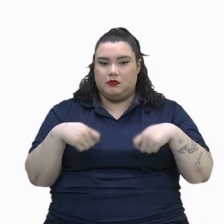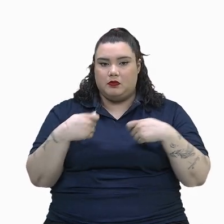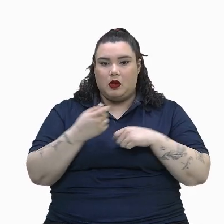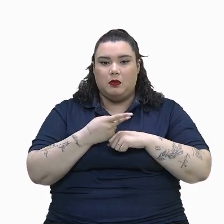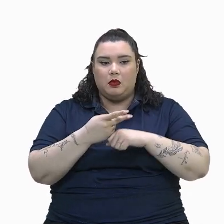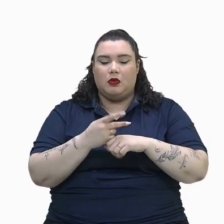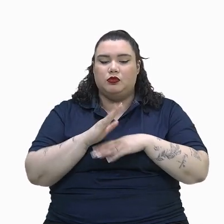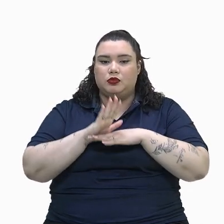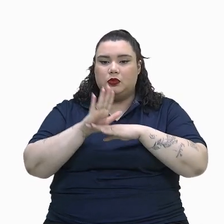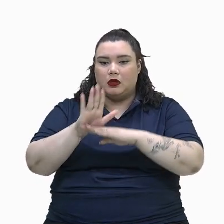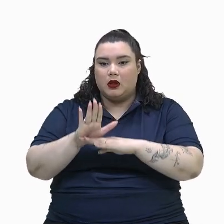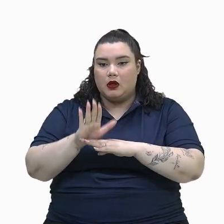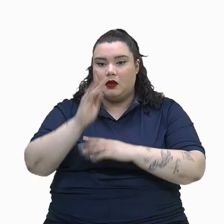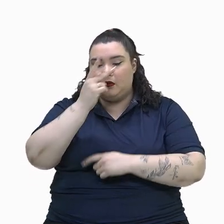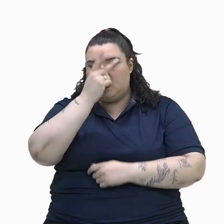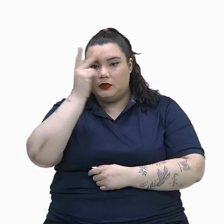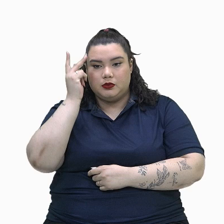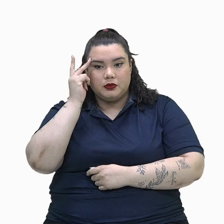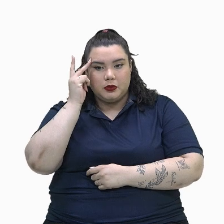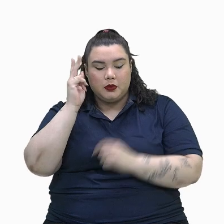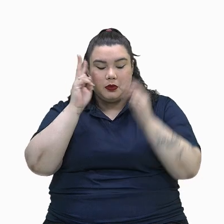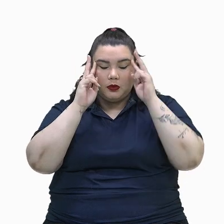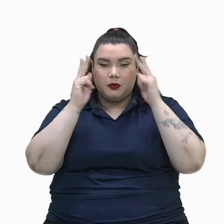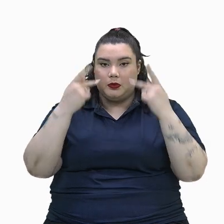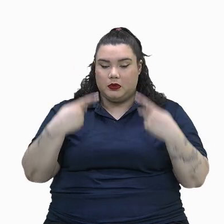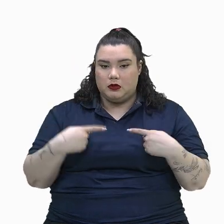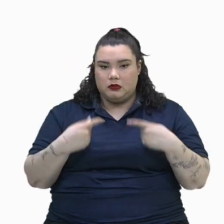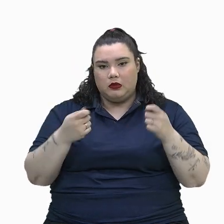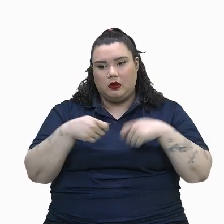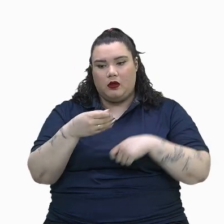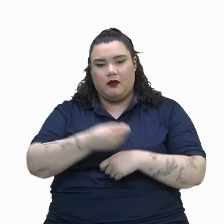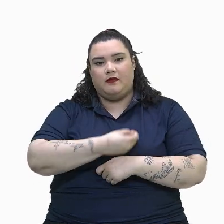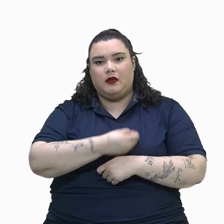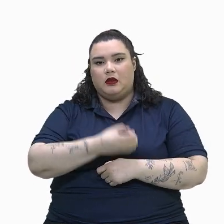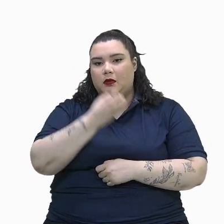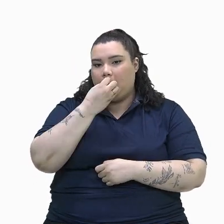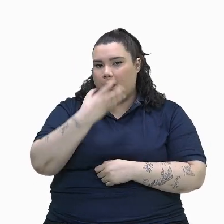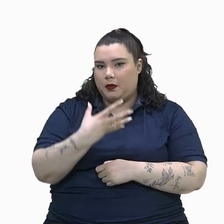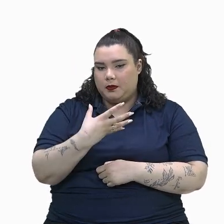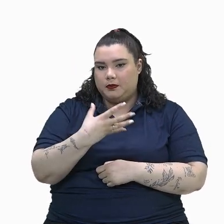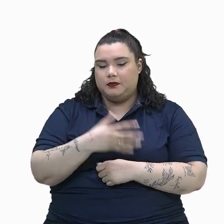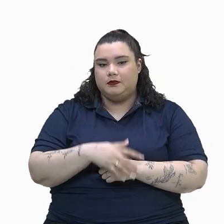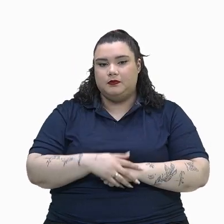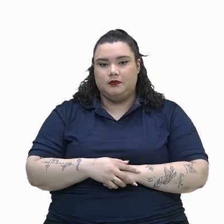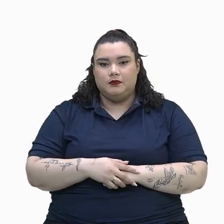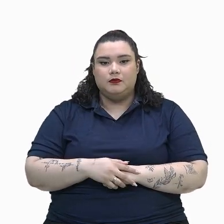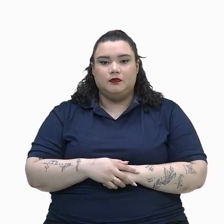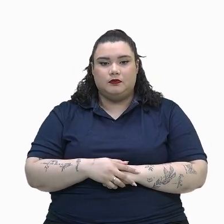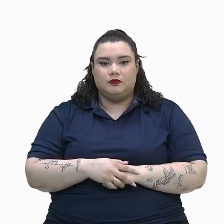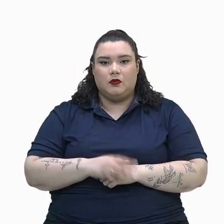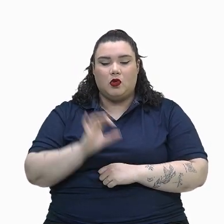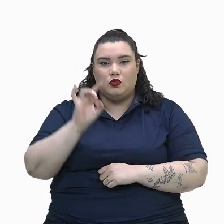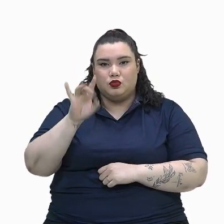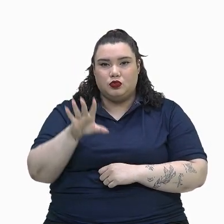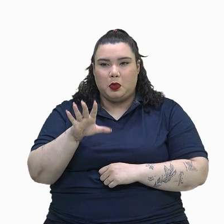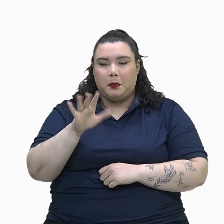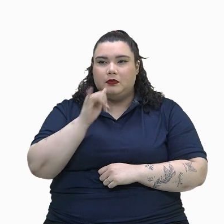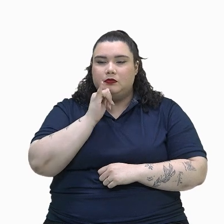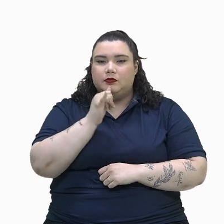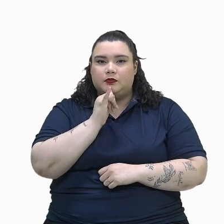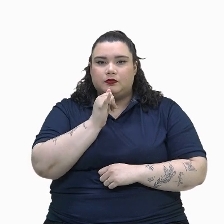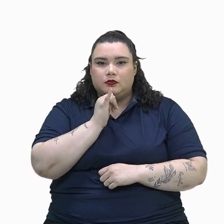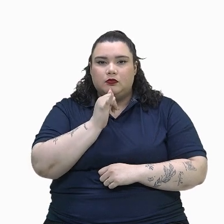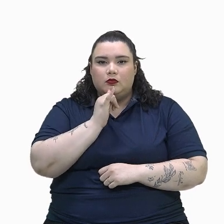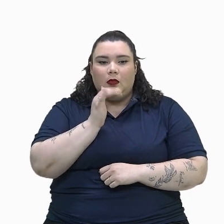de ajudar, né, o ser humano, dando dignidade a essas pessoas. E não só no sentido